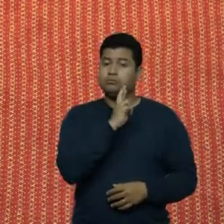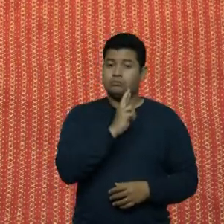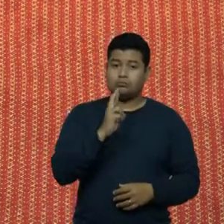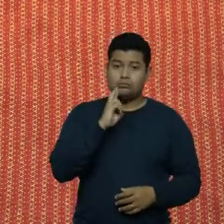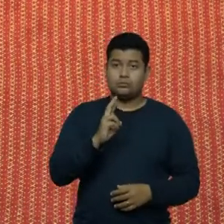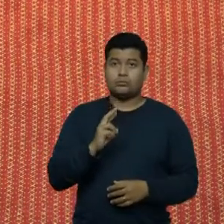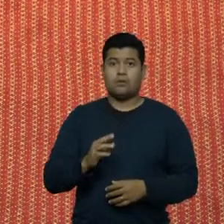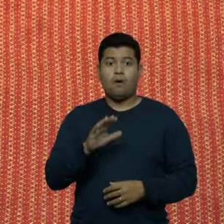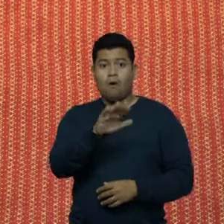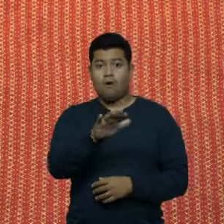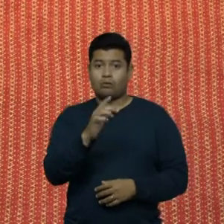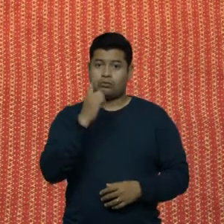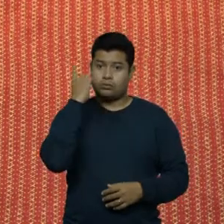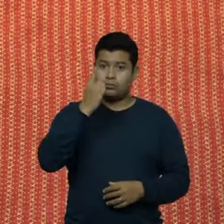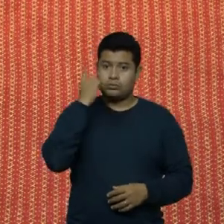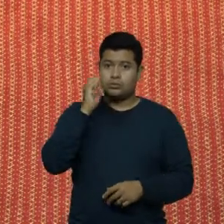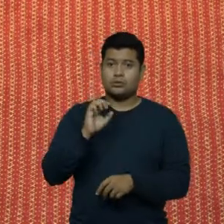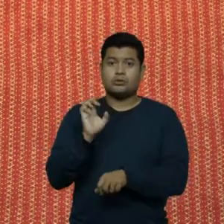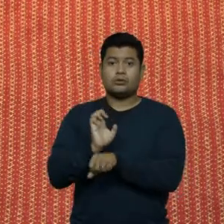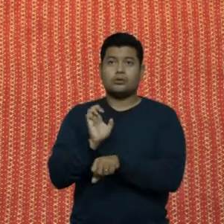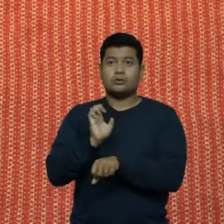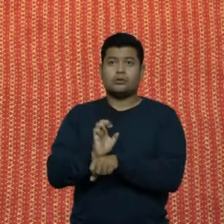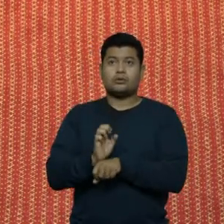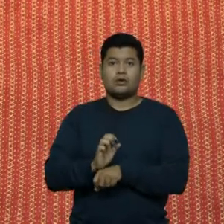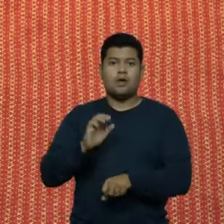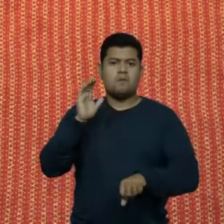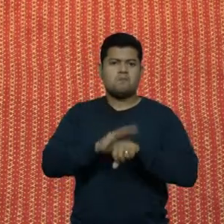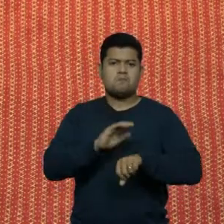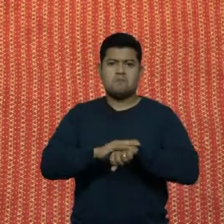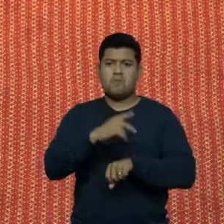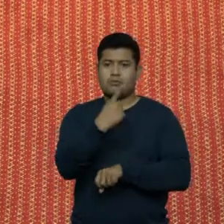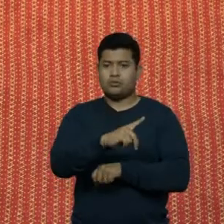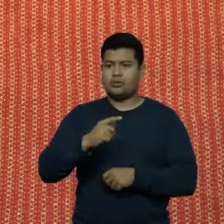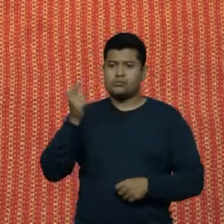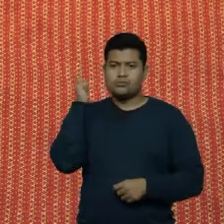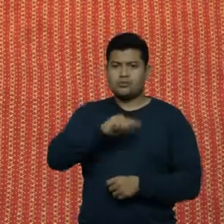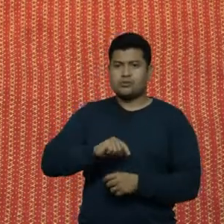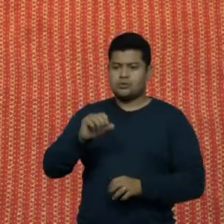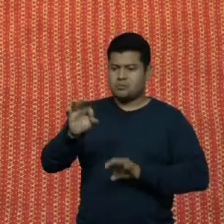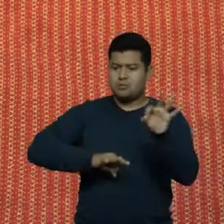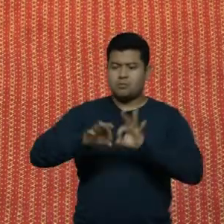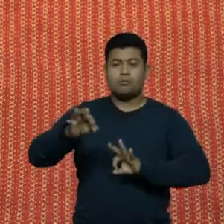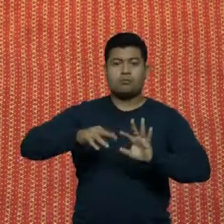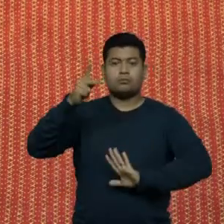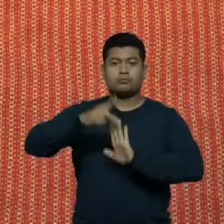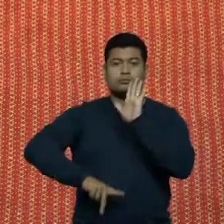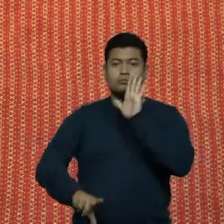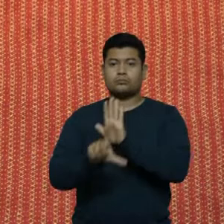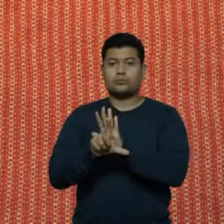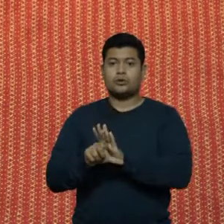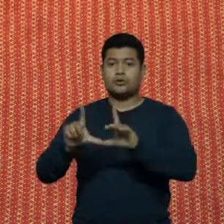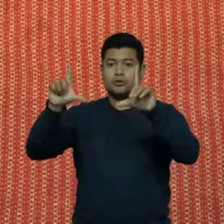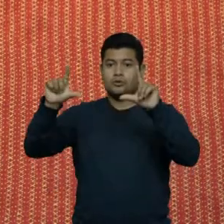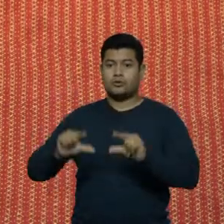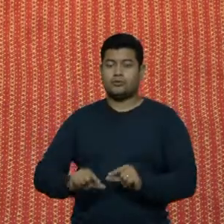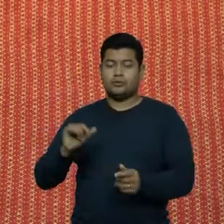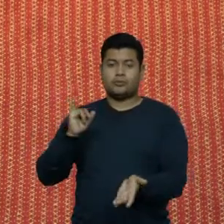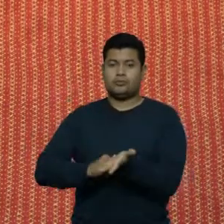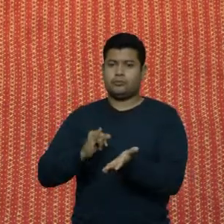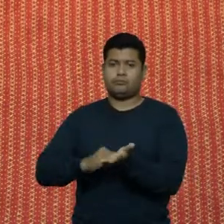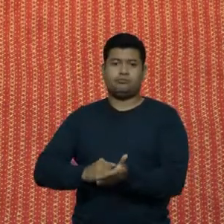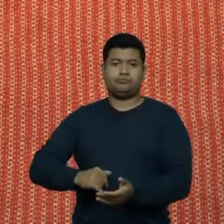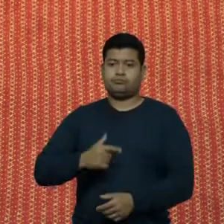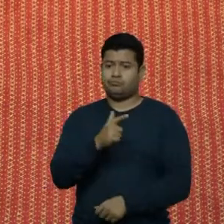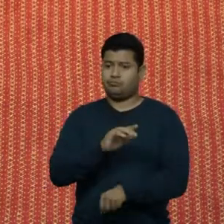deputado estadual não tem a prerrogativa de fazer projeto de lei que baixa a carga tributária